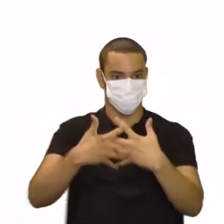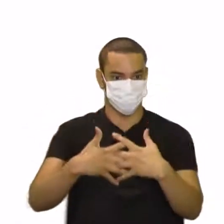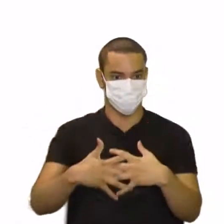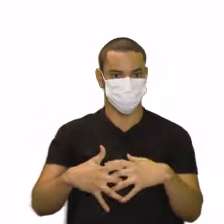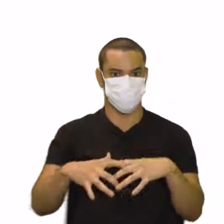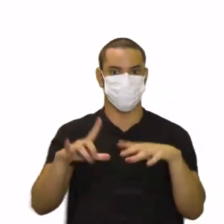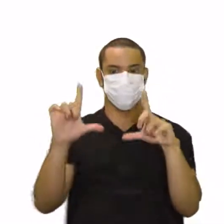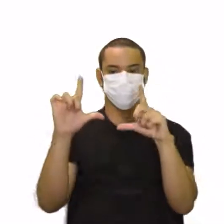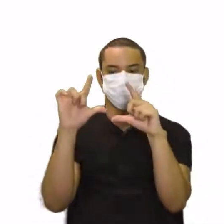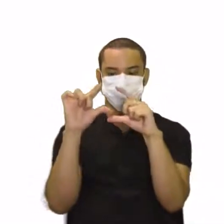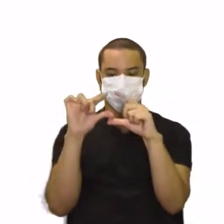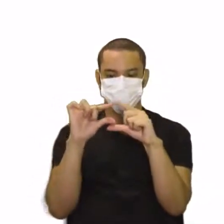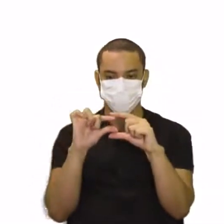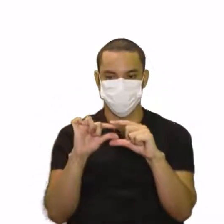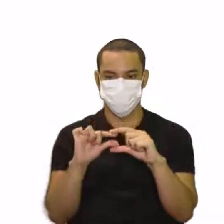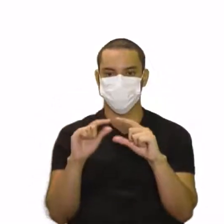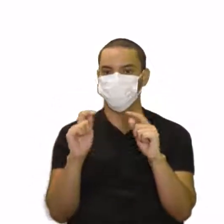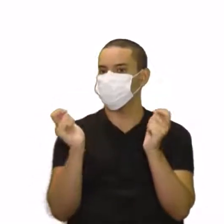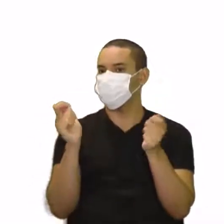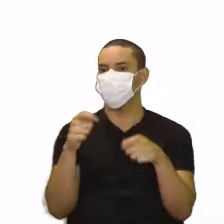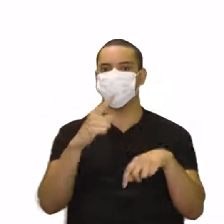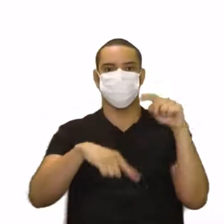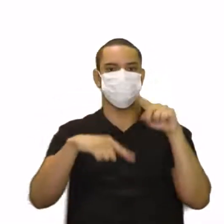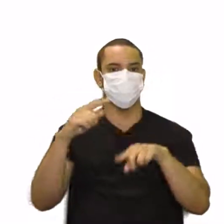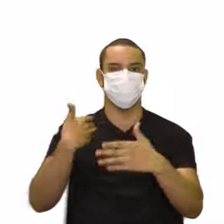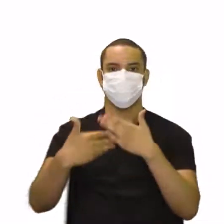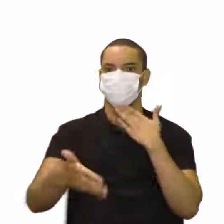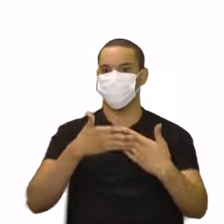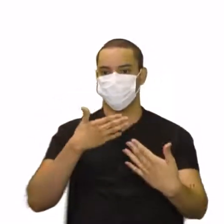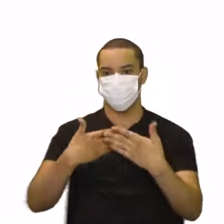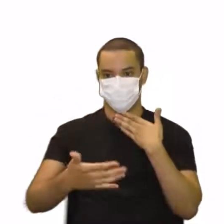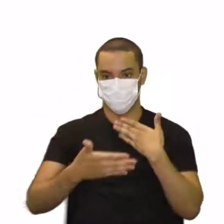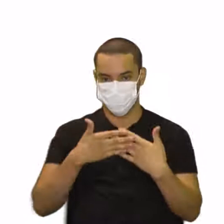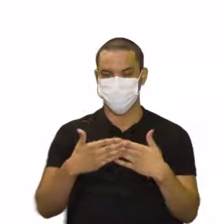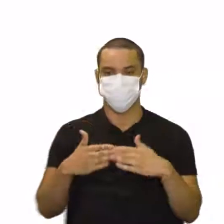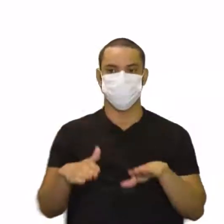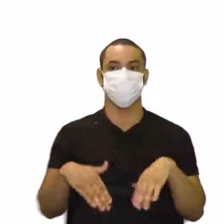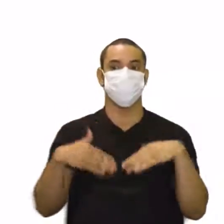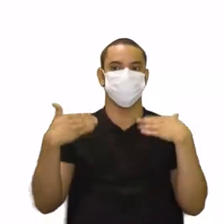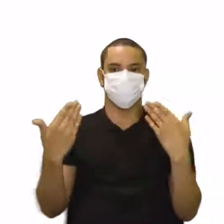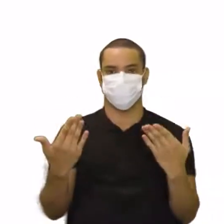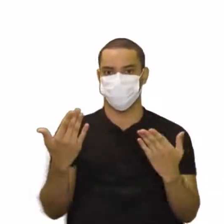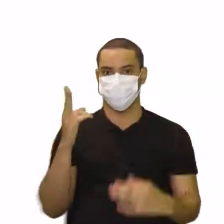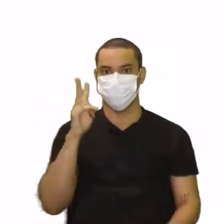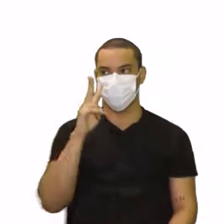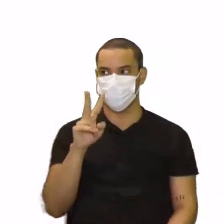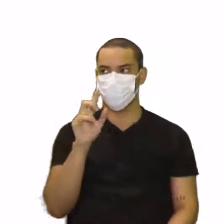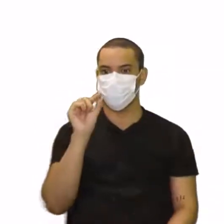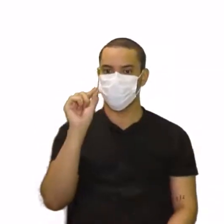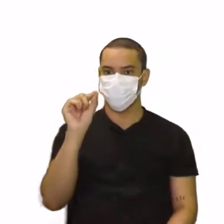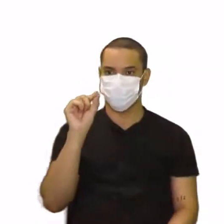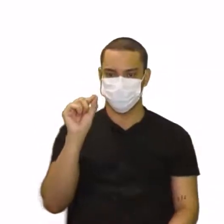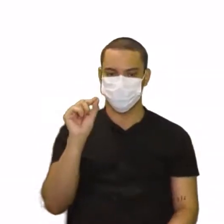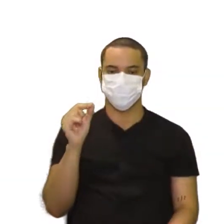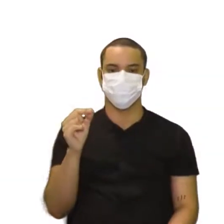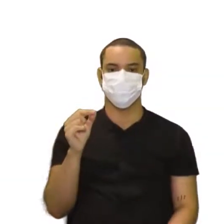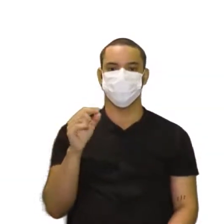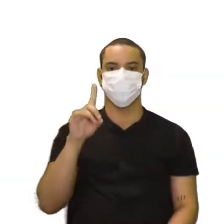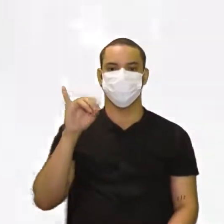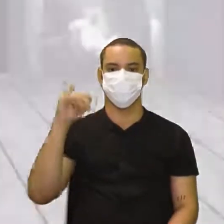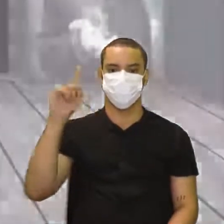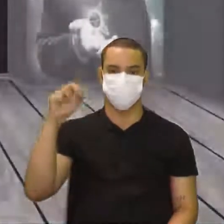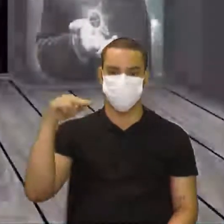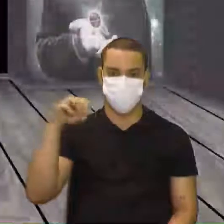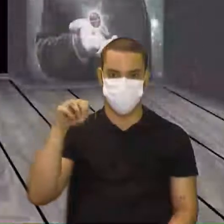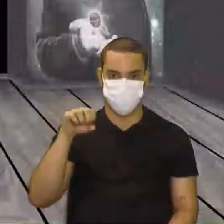bem pequenos também para caberem em equipamentos, ok? Bom, nós vimos aí os dínamos, nós